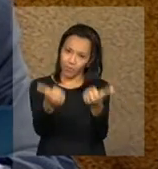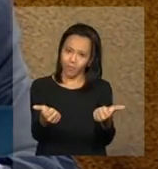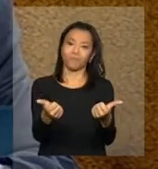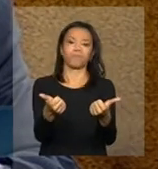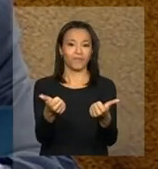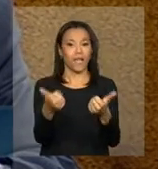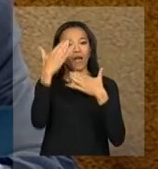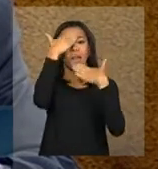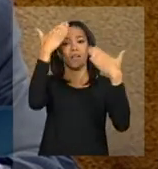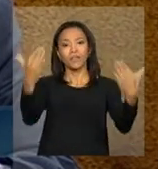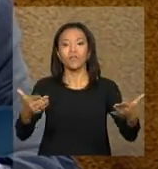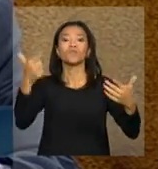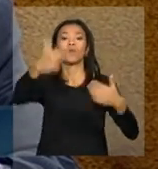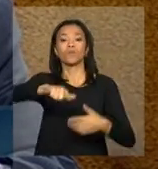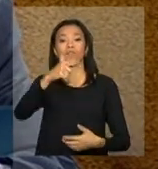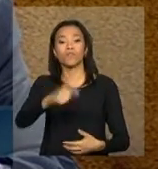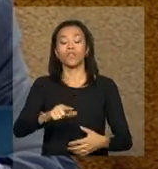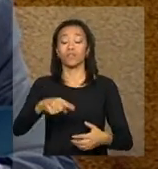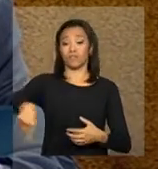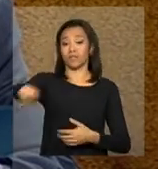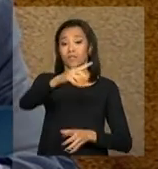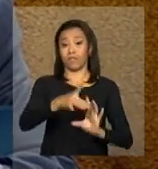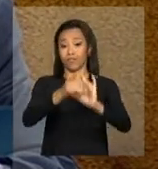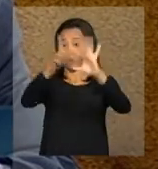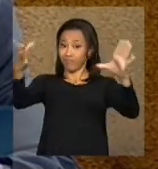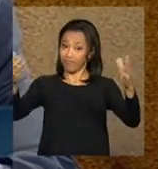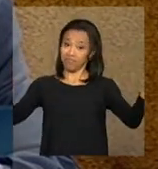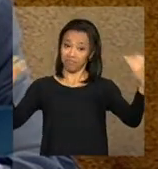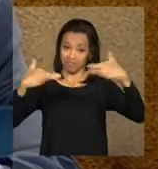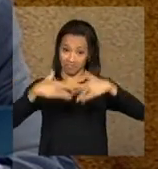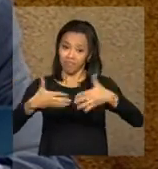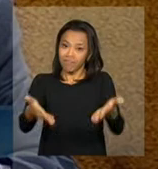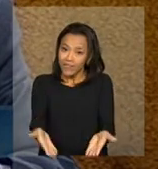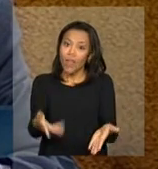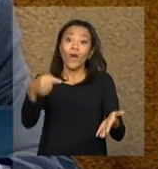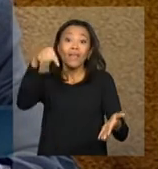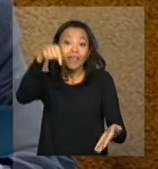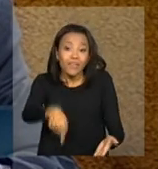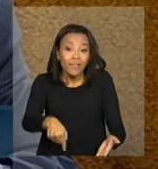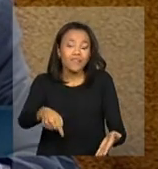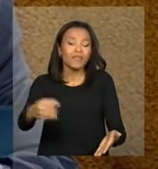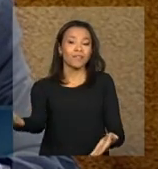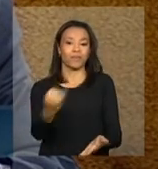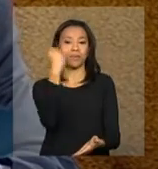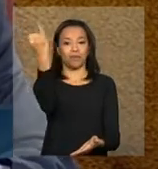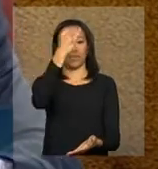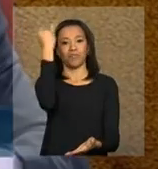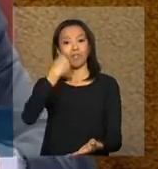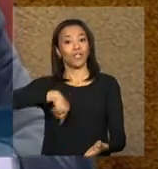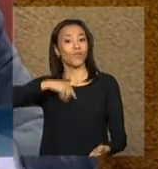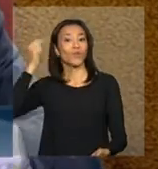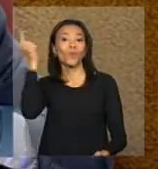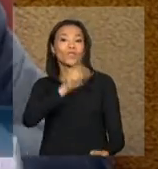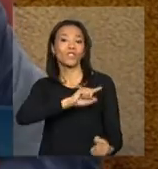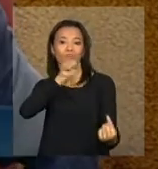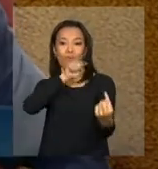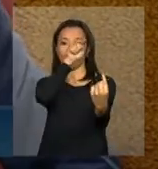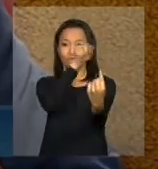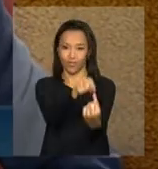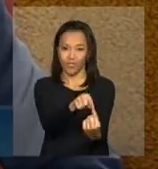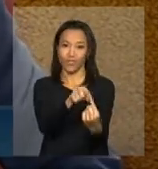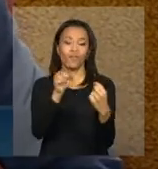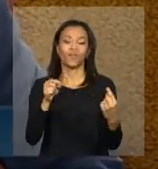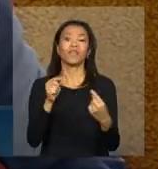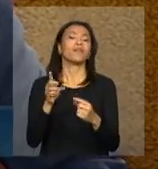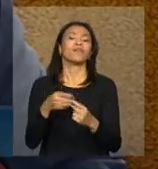gente. Agradeço mais uma vez a disposição de vocês. Podem ter certeza de que isso é um passo muito importante para a gente alcançar esse objetivo da